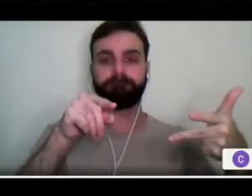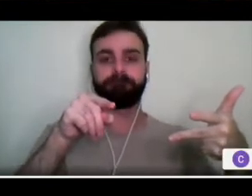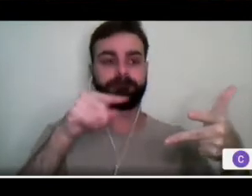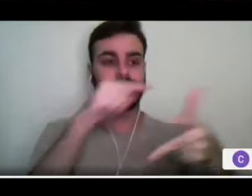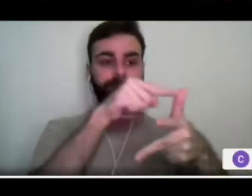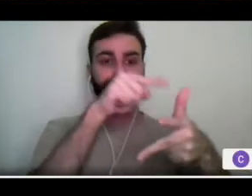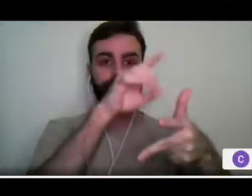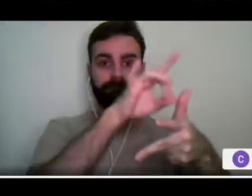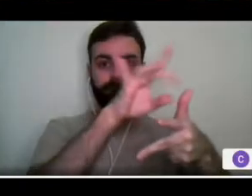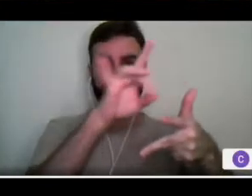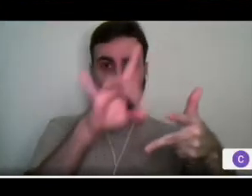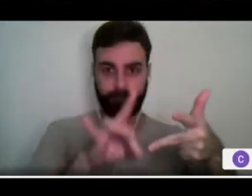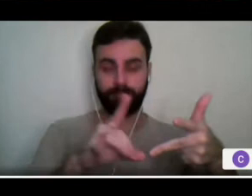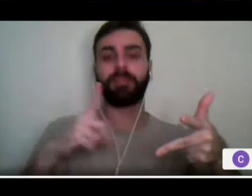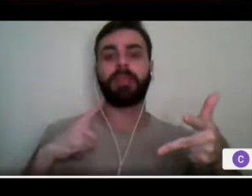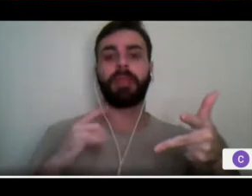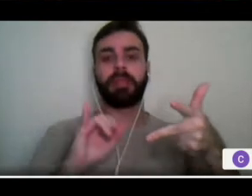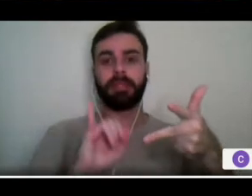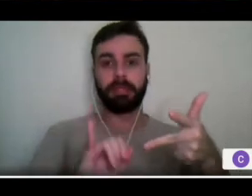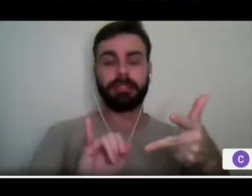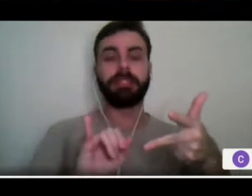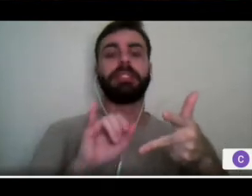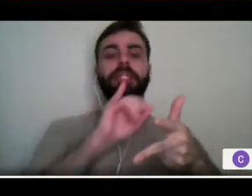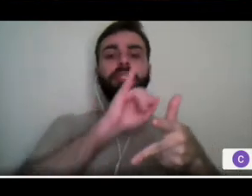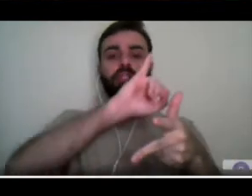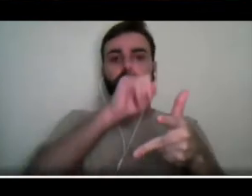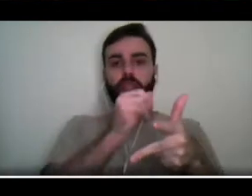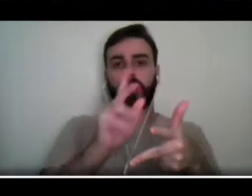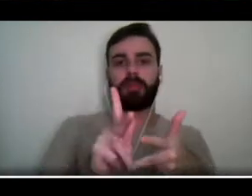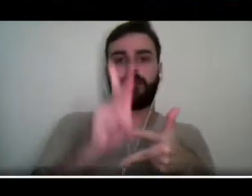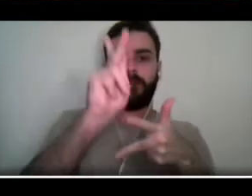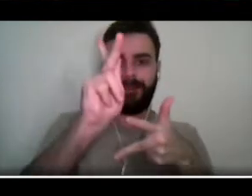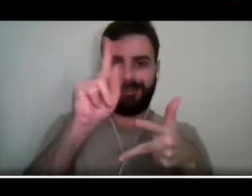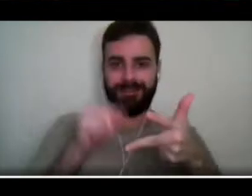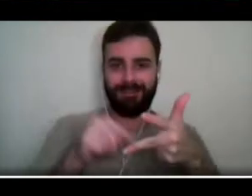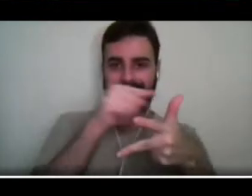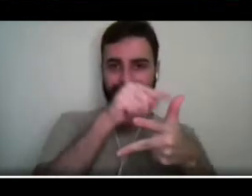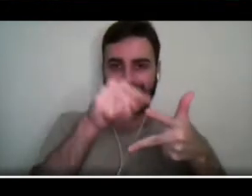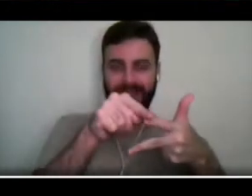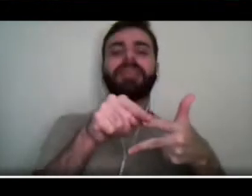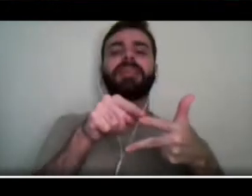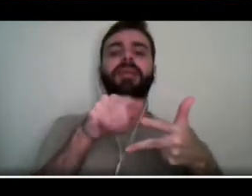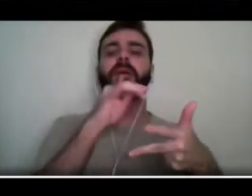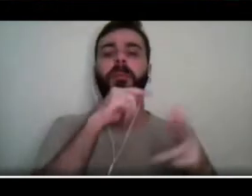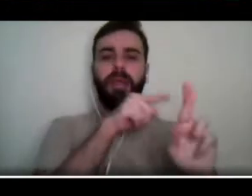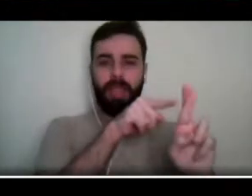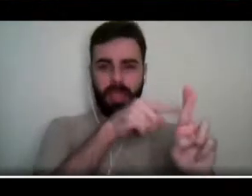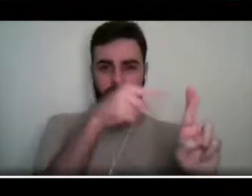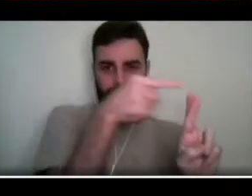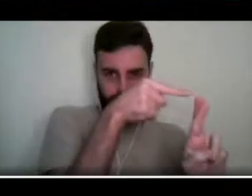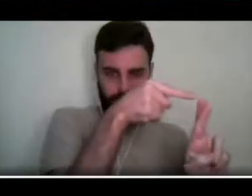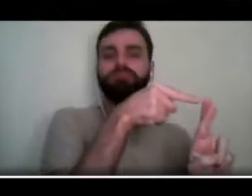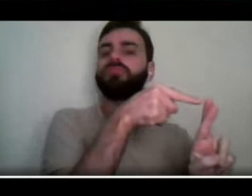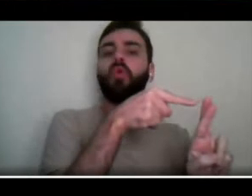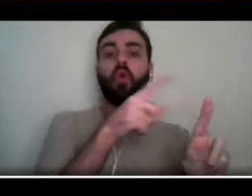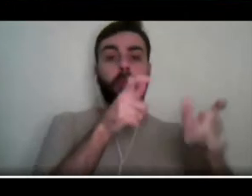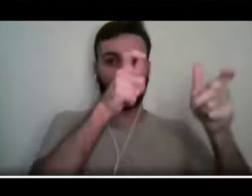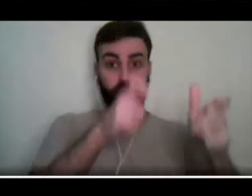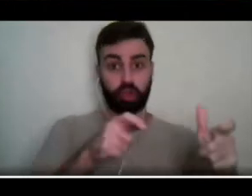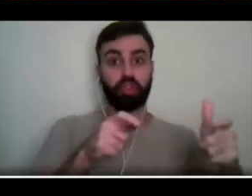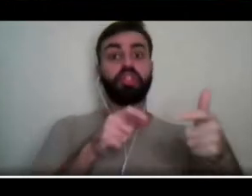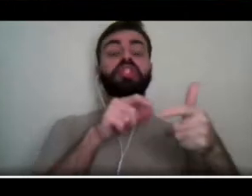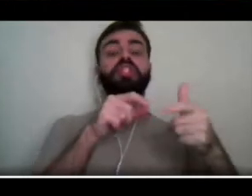multiplicadas pelos vetores unitários I, J, K. Então, o vetor posição, você escreve como uma posição em x